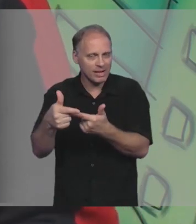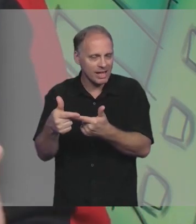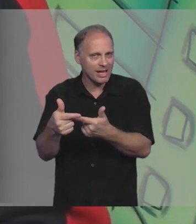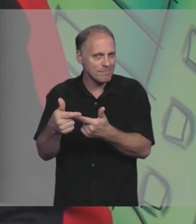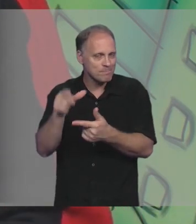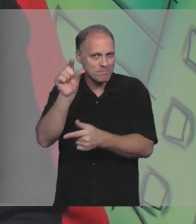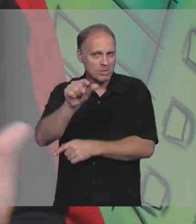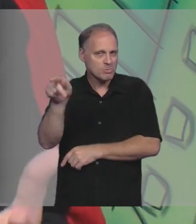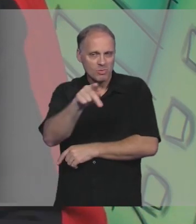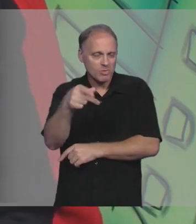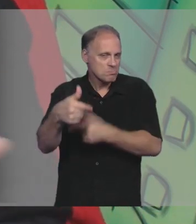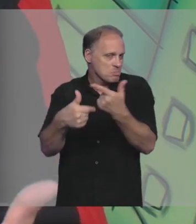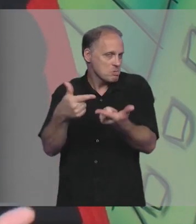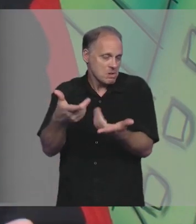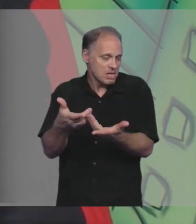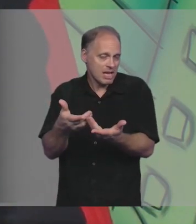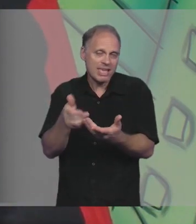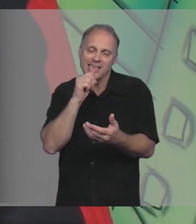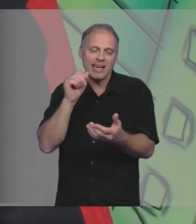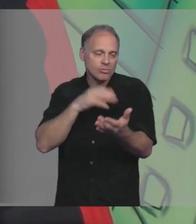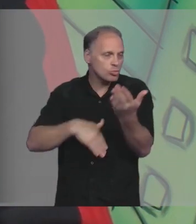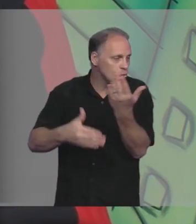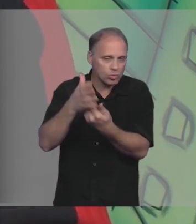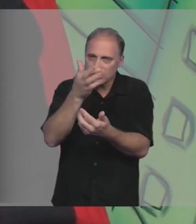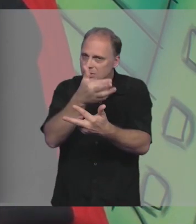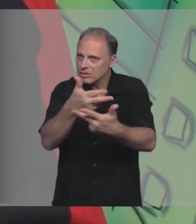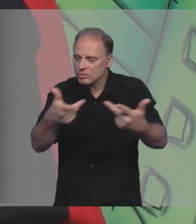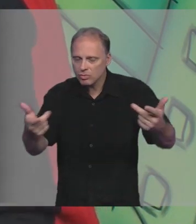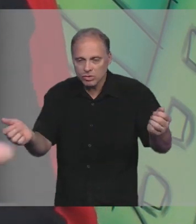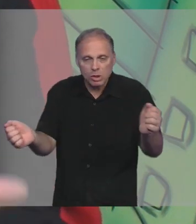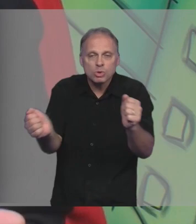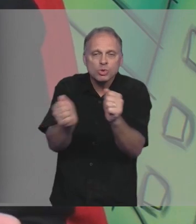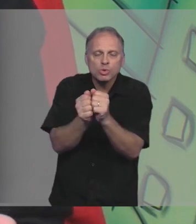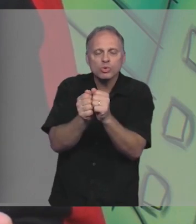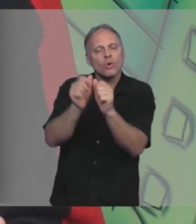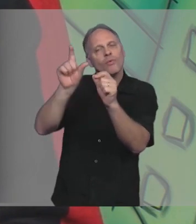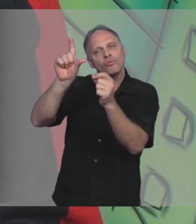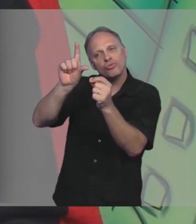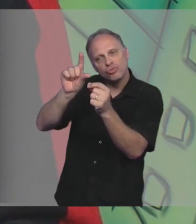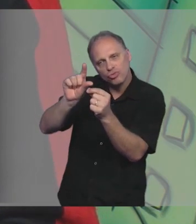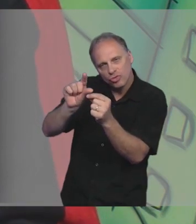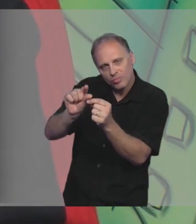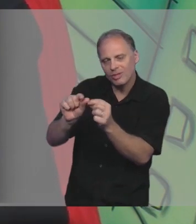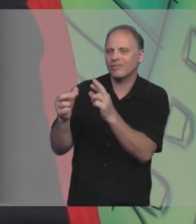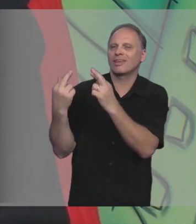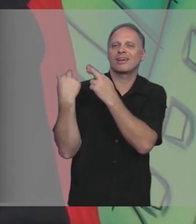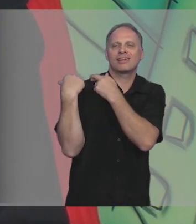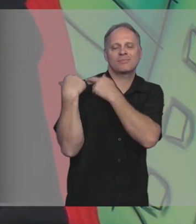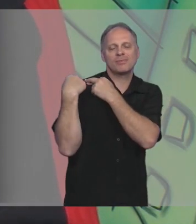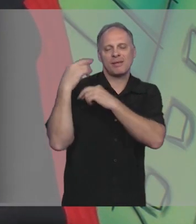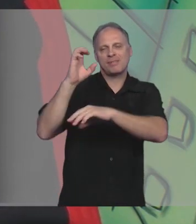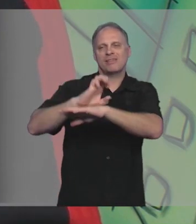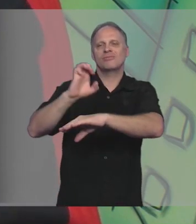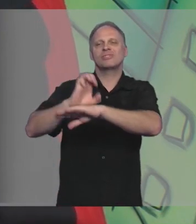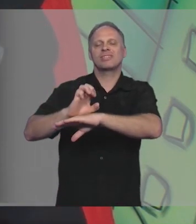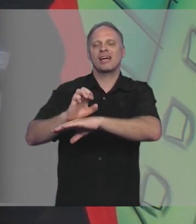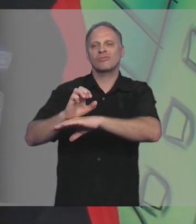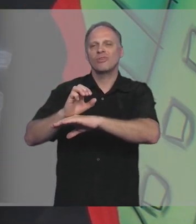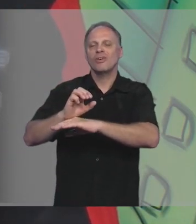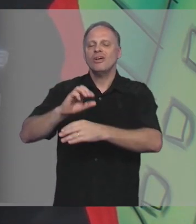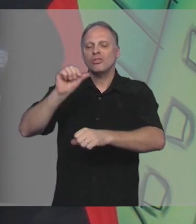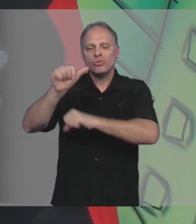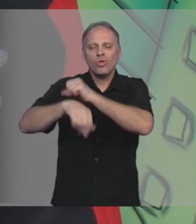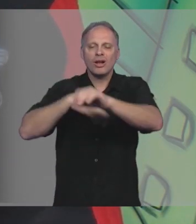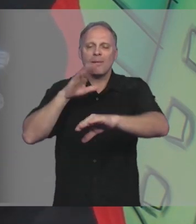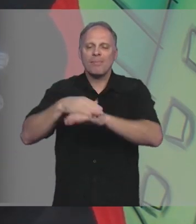sim, essa junção de fatores diminui a responsabilidade do Estado, fragiliza